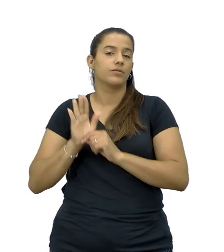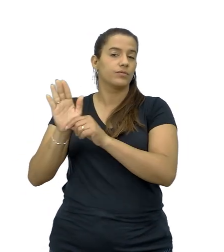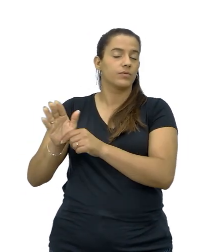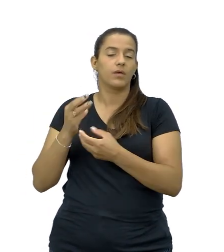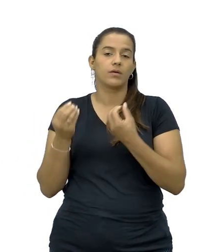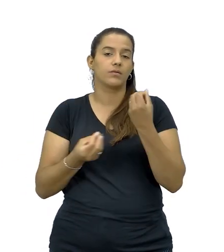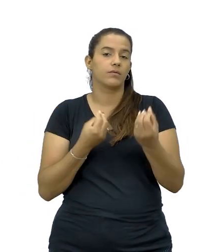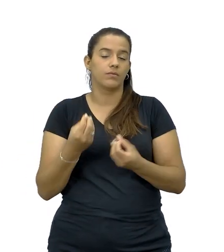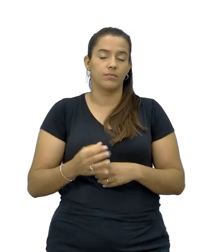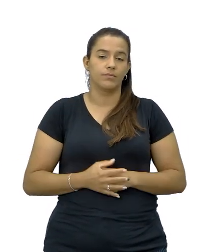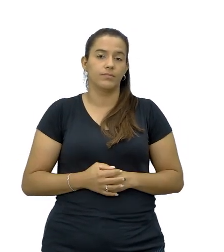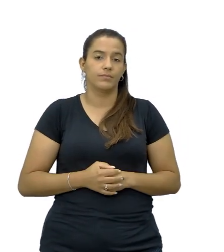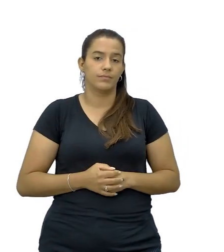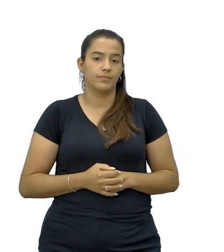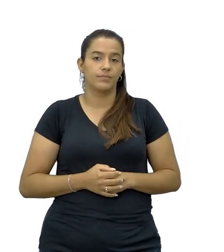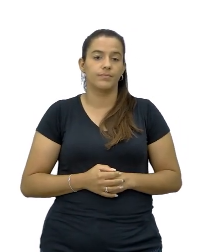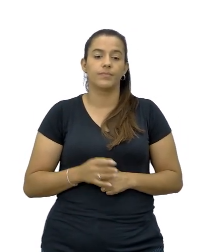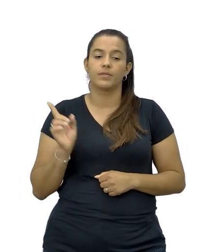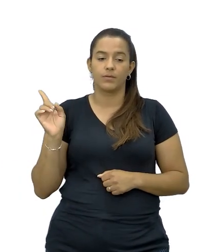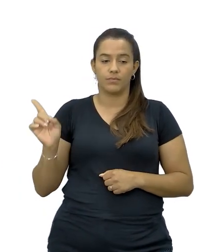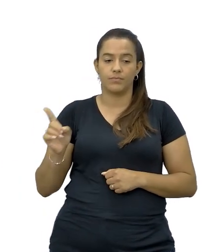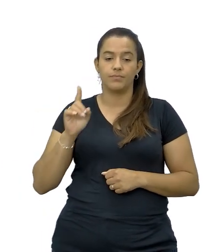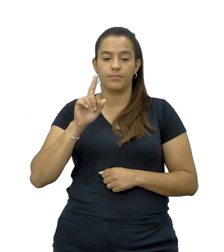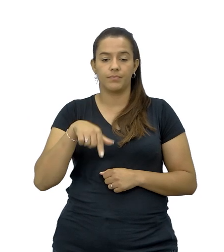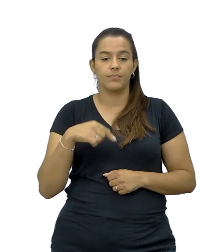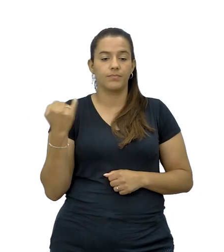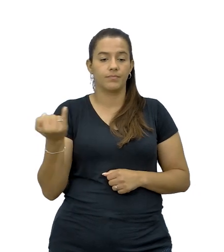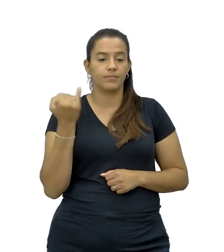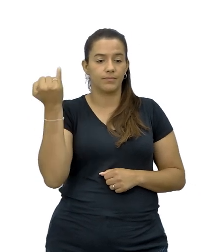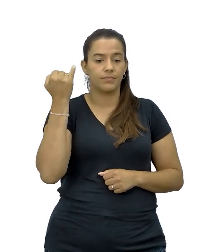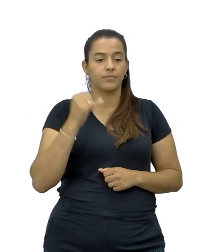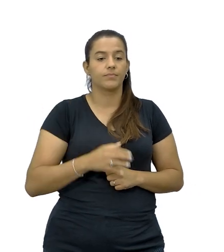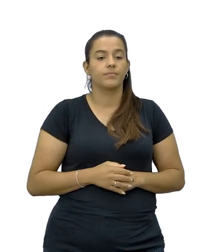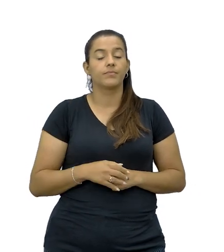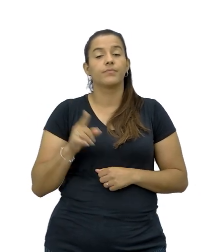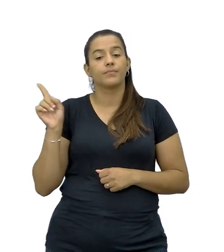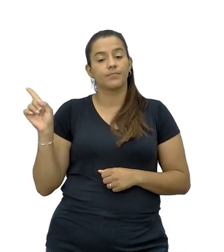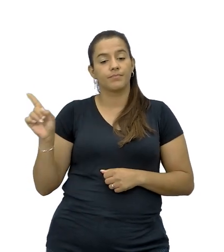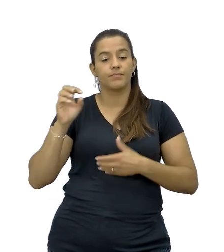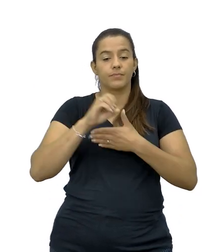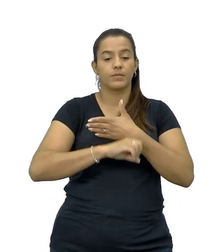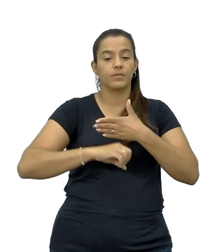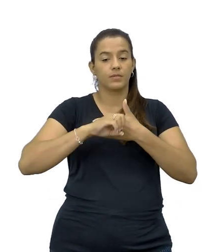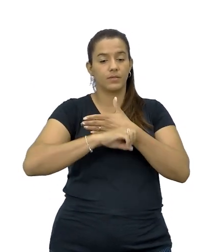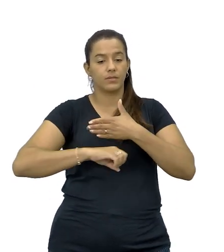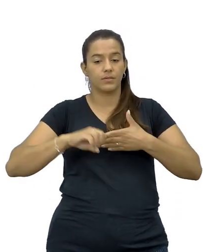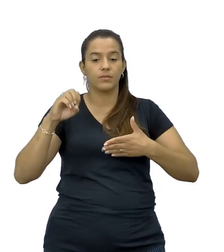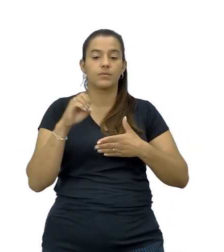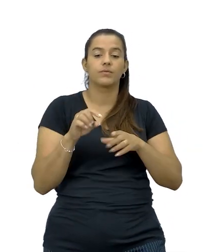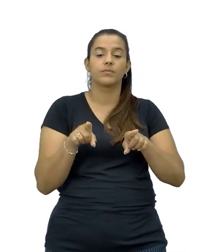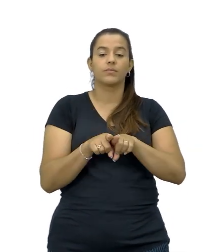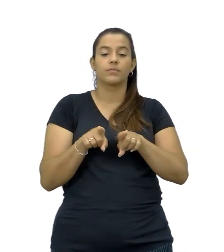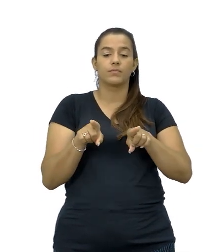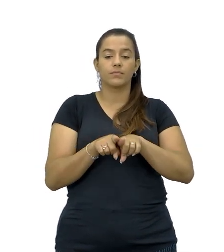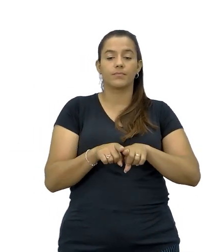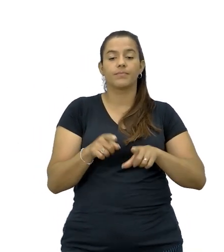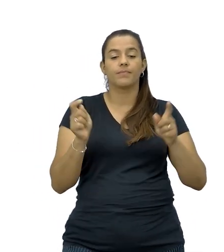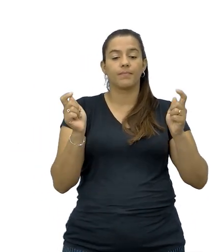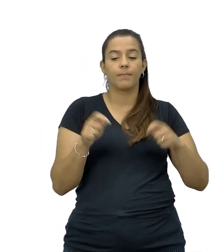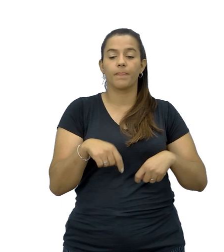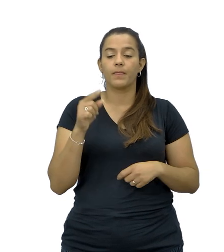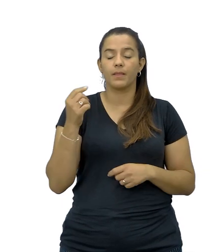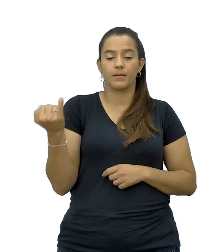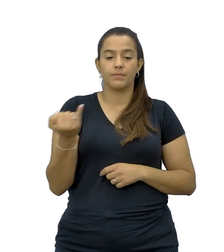questões difíceis, né? Então, acho que seria importante também olhar para isso. O Centro de Mídias, que também é um ponto